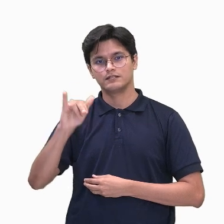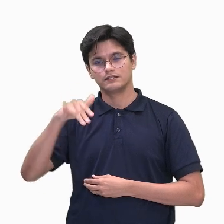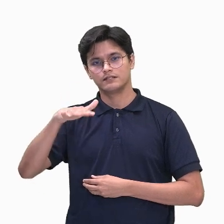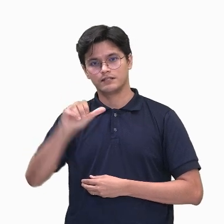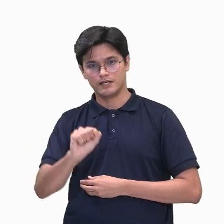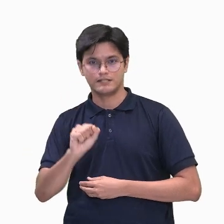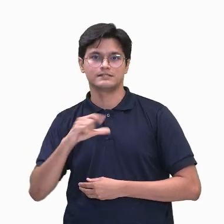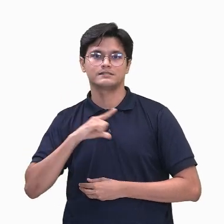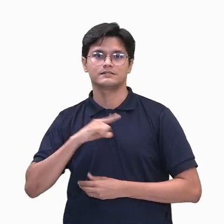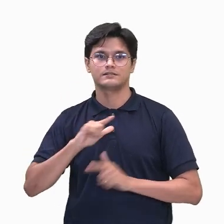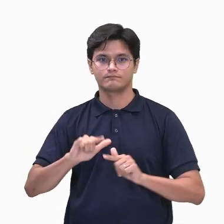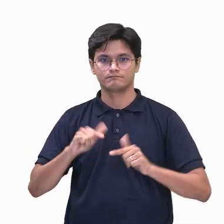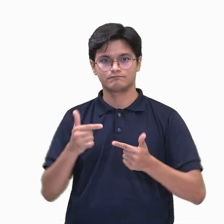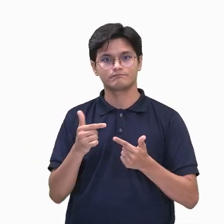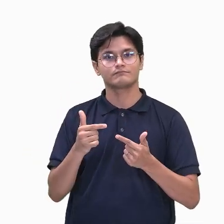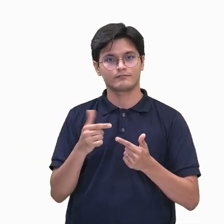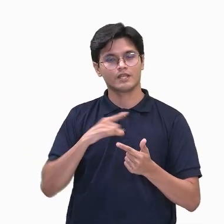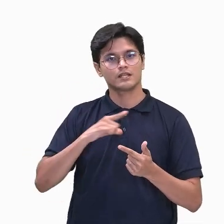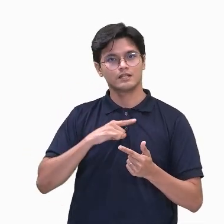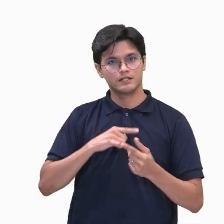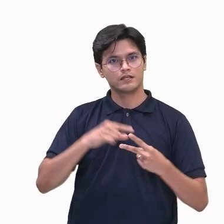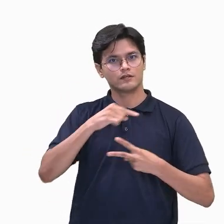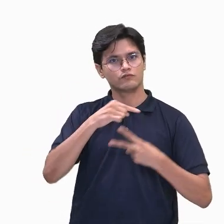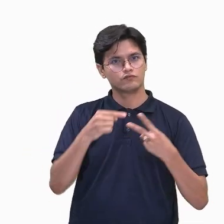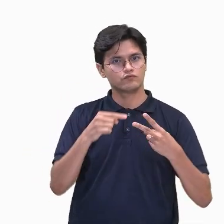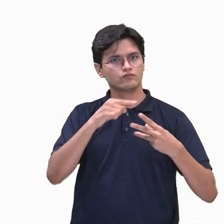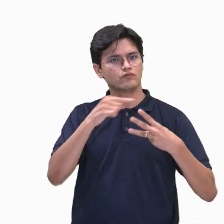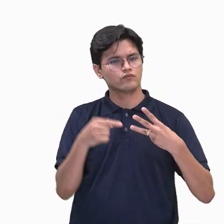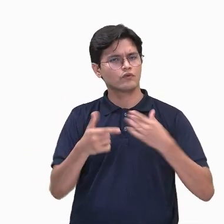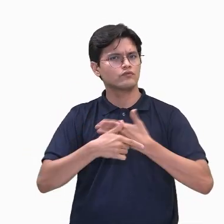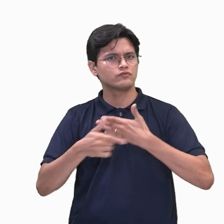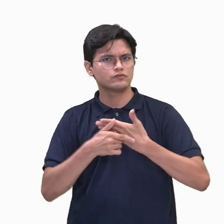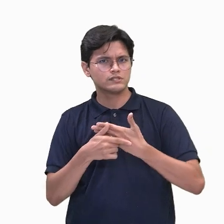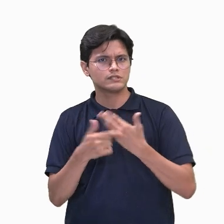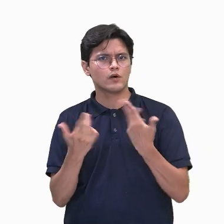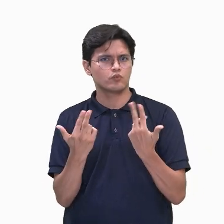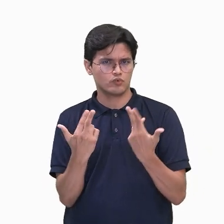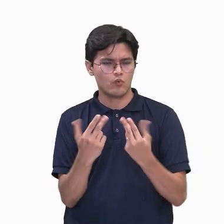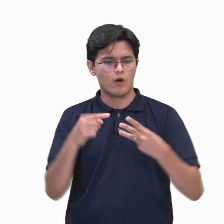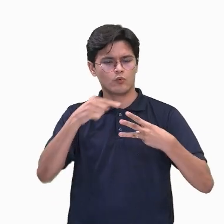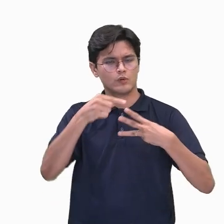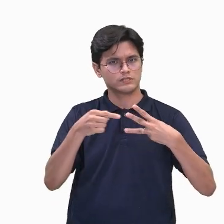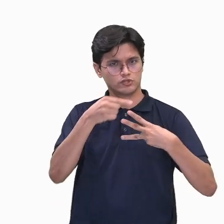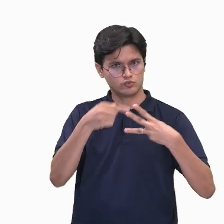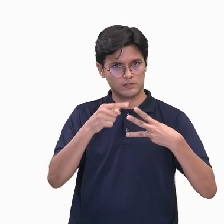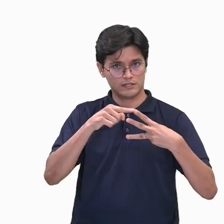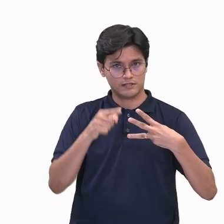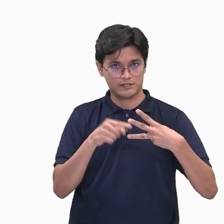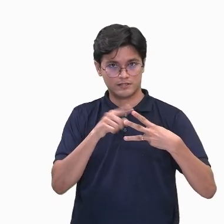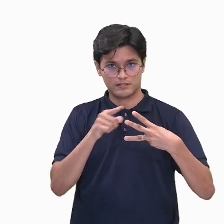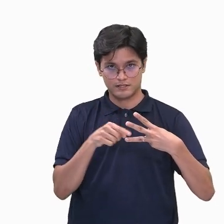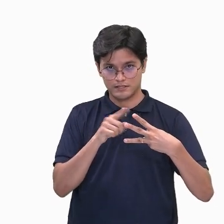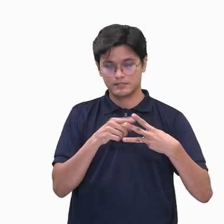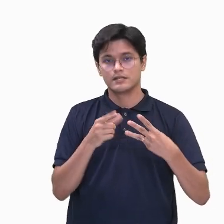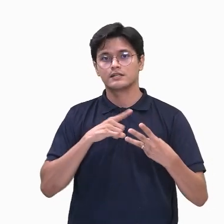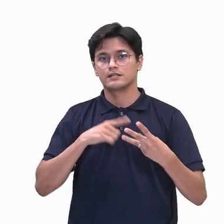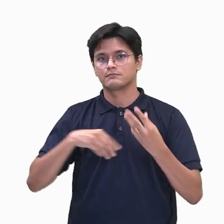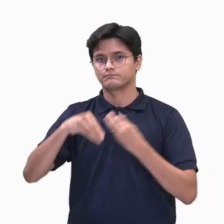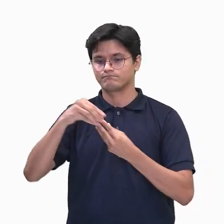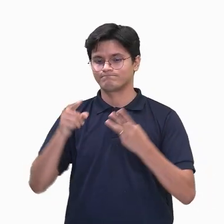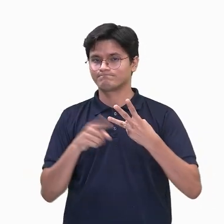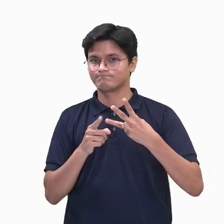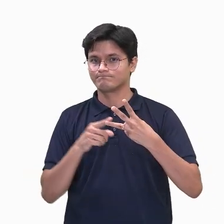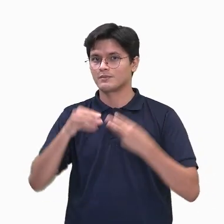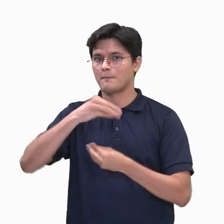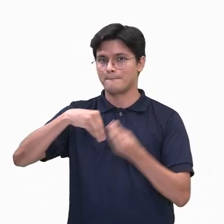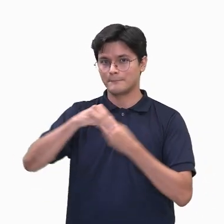exócrinas e endócrinas, né? Vão ser tanto exo quanto endócrinas, que no caso, como a gente diz aí, são mistas. E um exemplo que